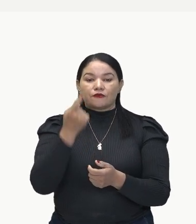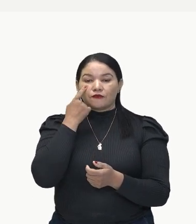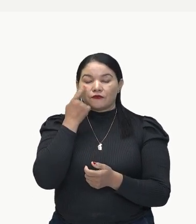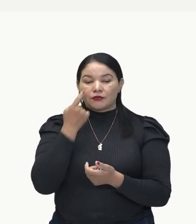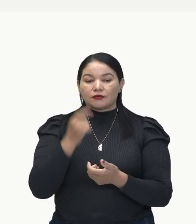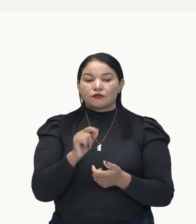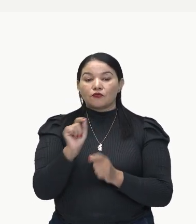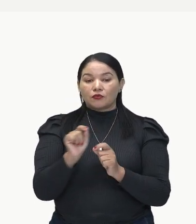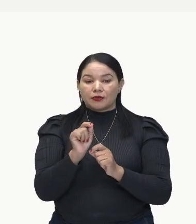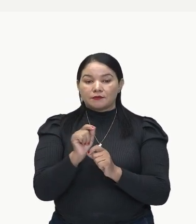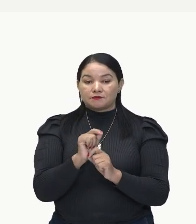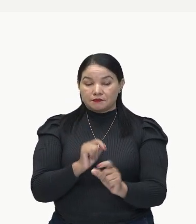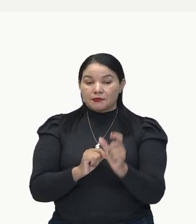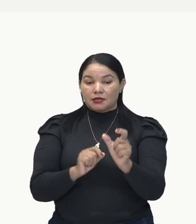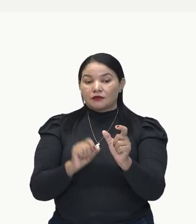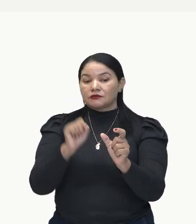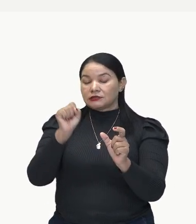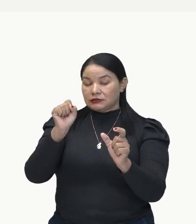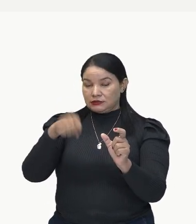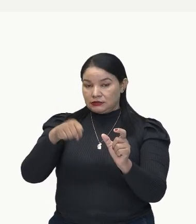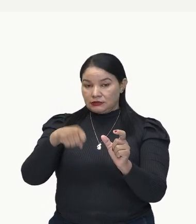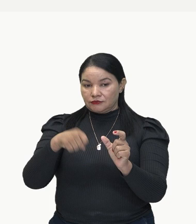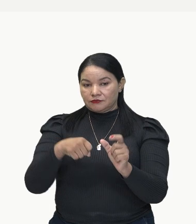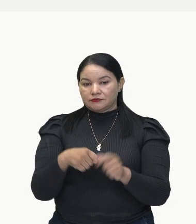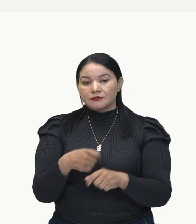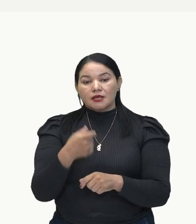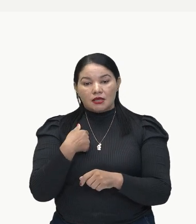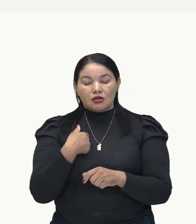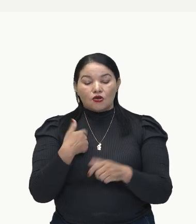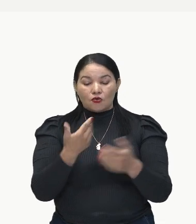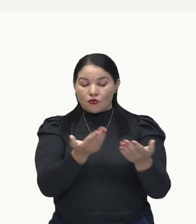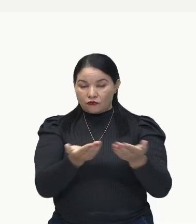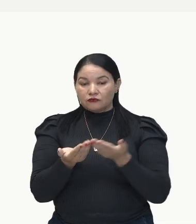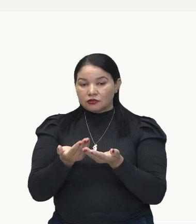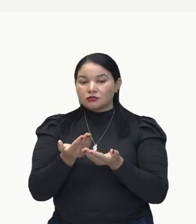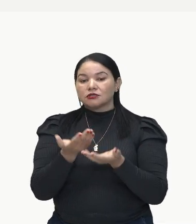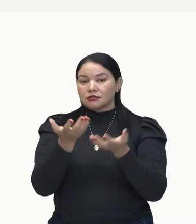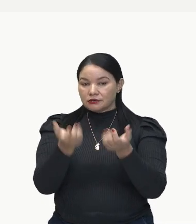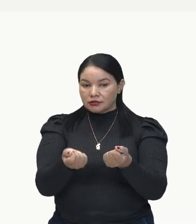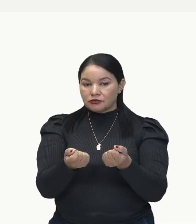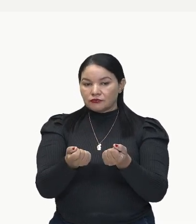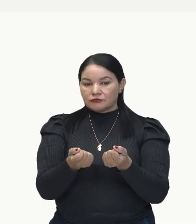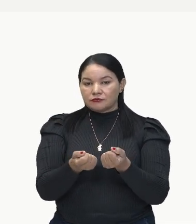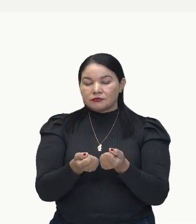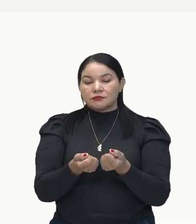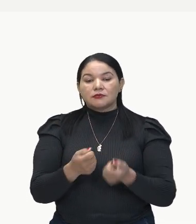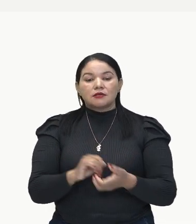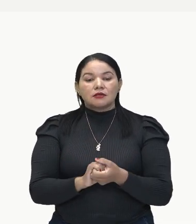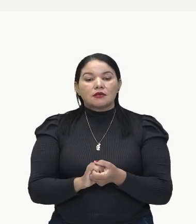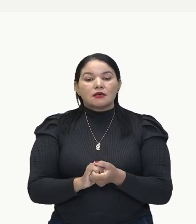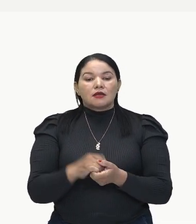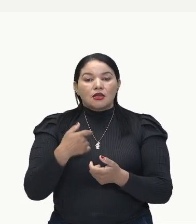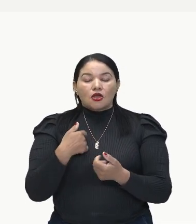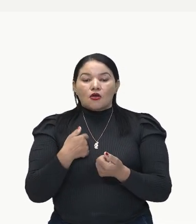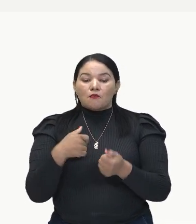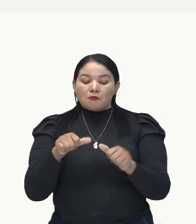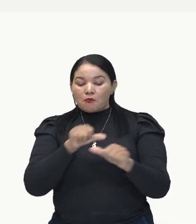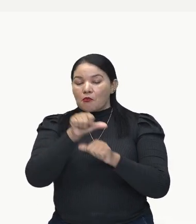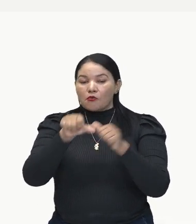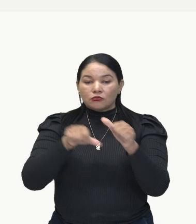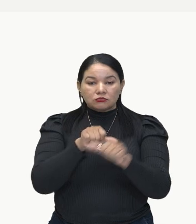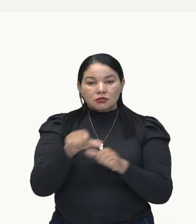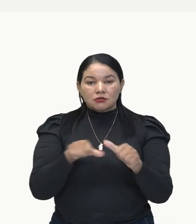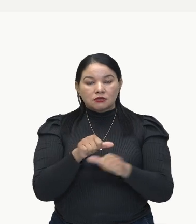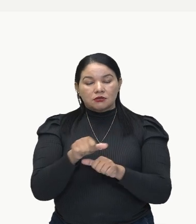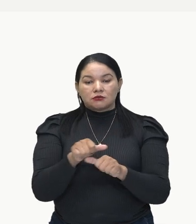o sim. Eu aceito o convite. Aqui eu não estou necessariamente modificando o sentido